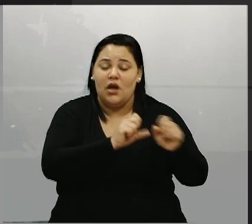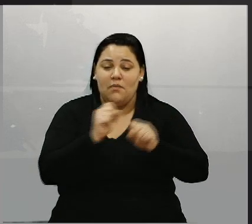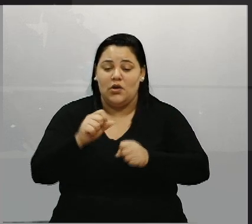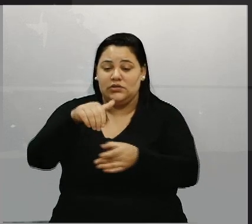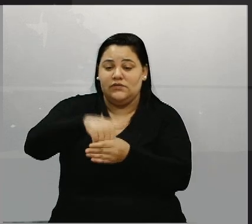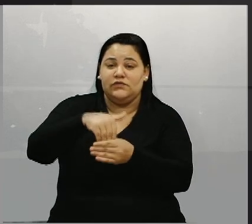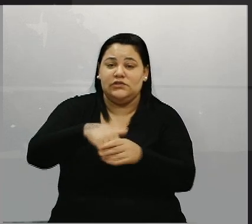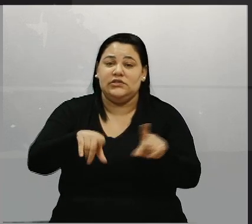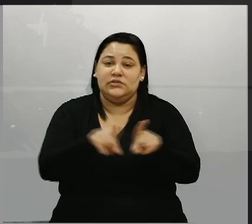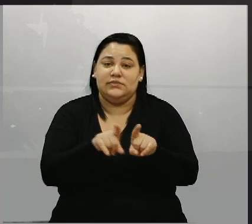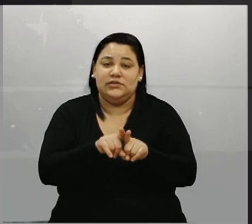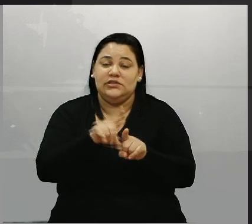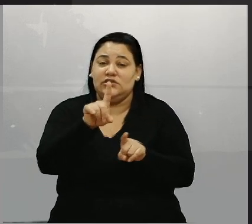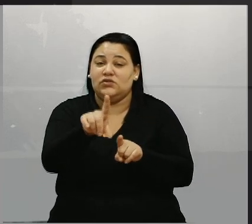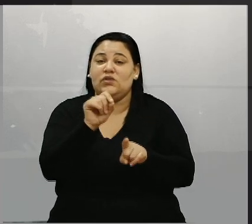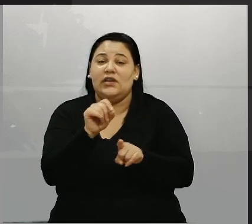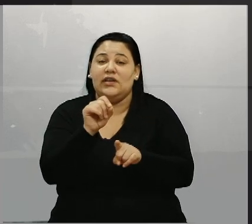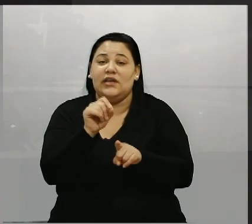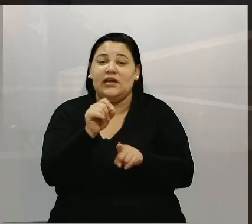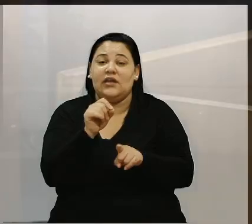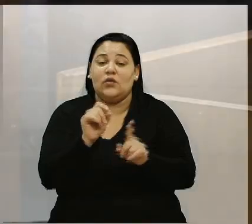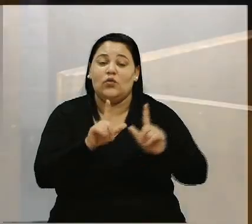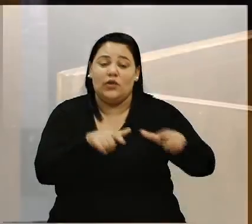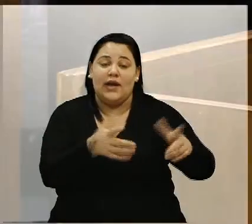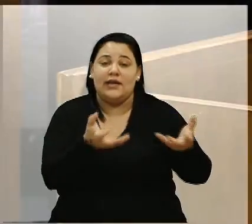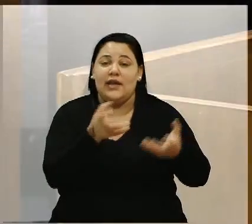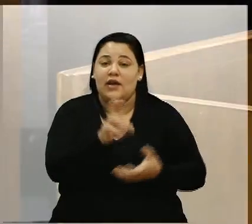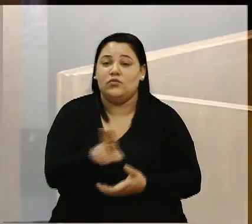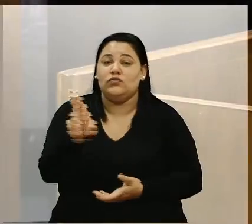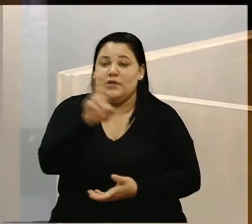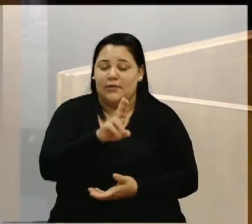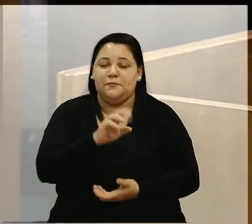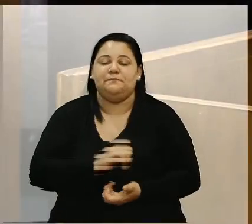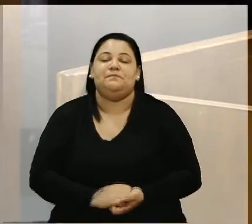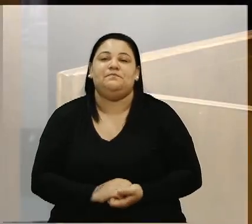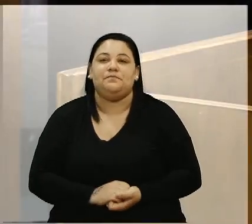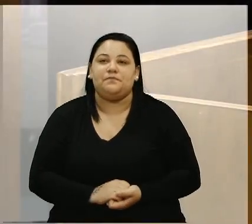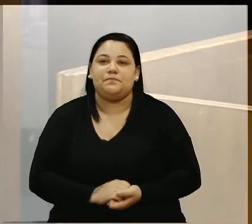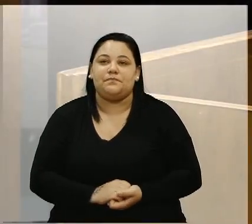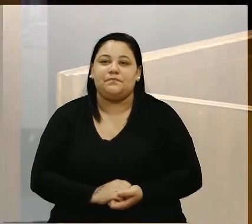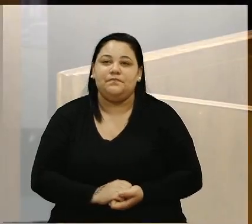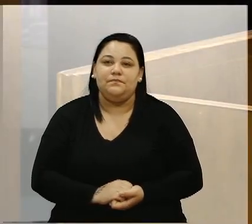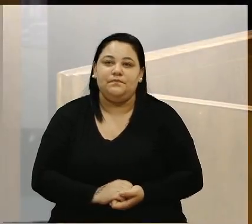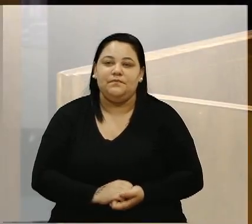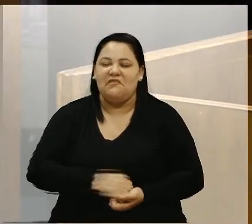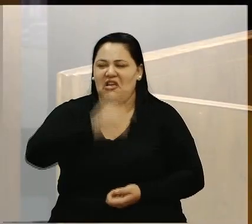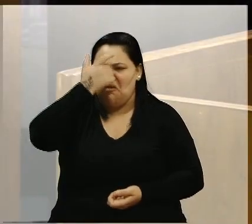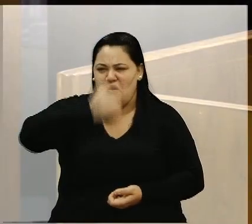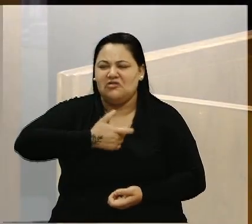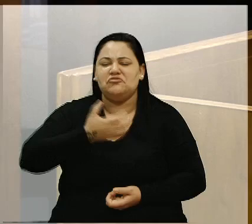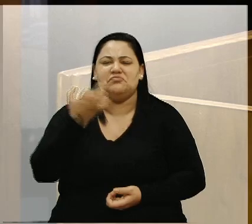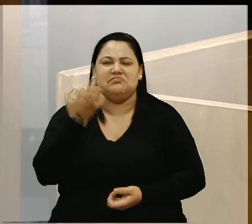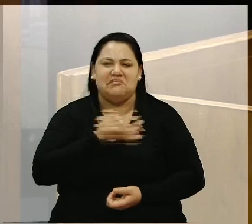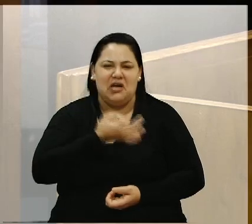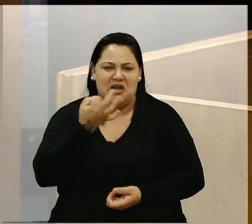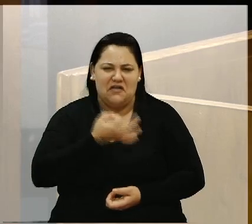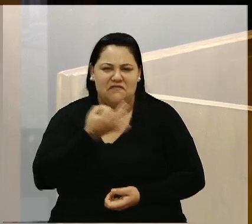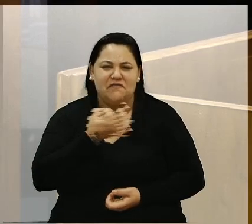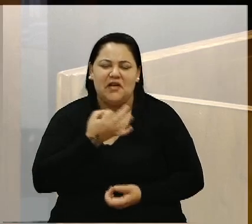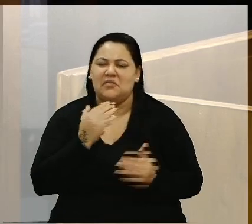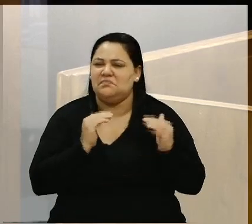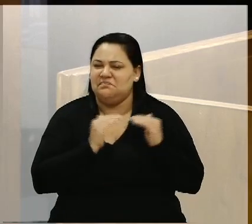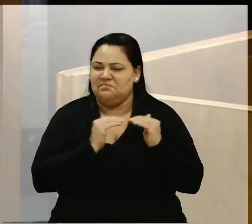e decidir para onde elas querem que o seu dinheiro seja empregado. Então, eu acho perfeita e